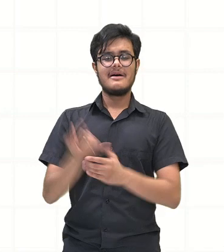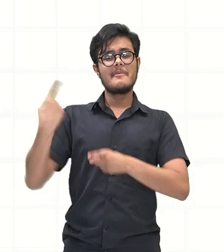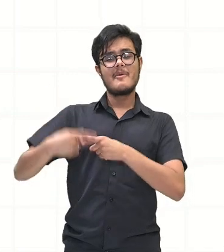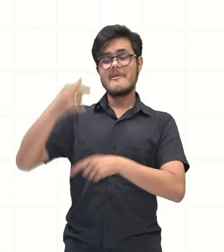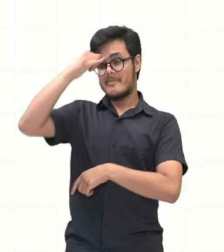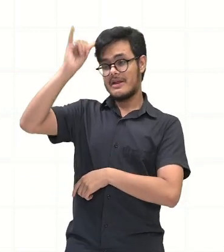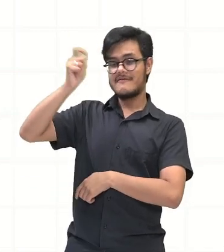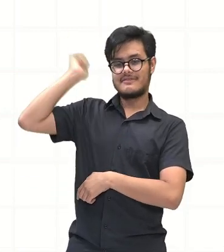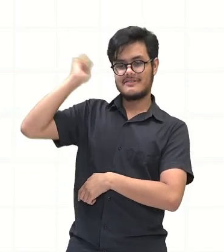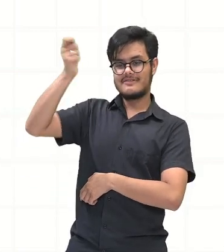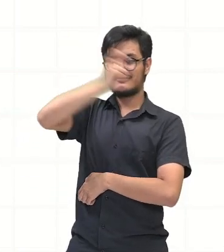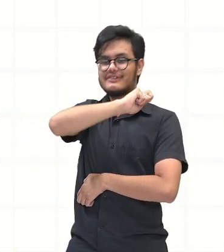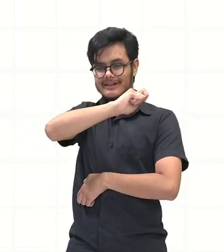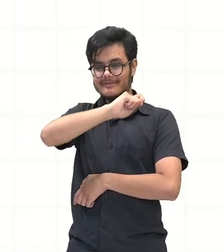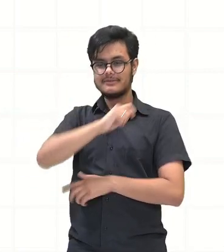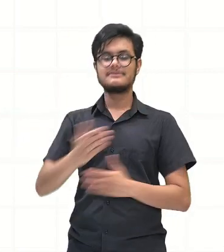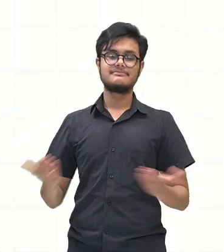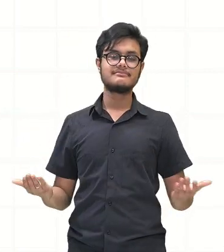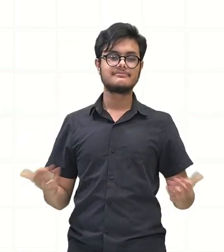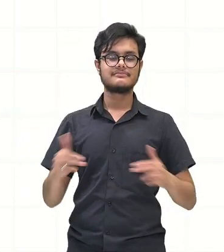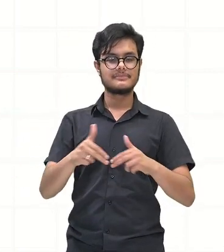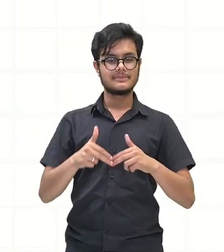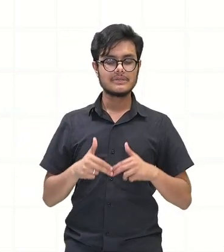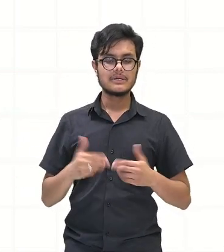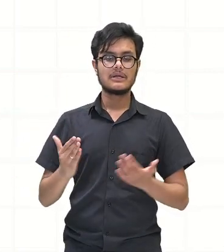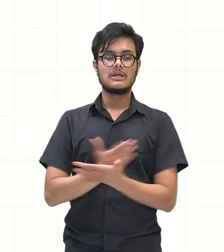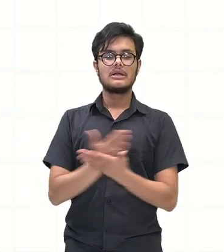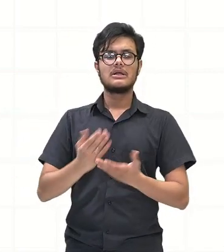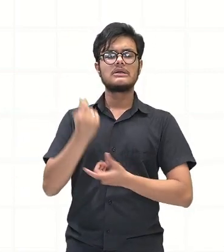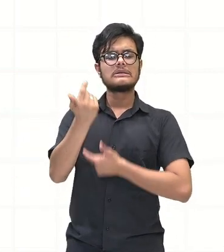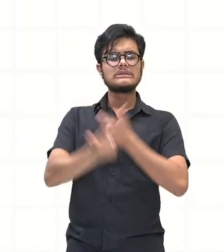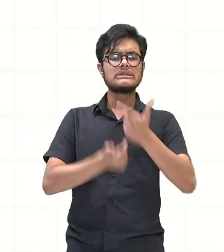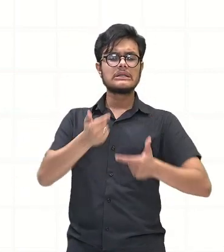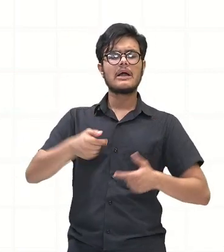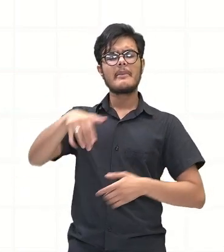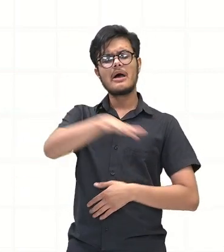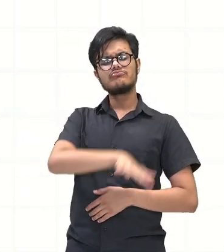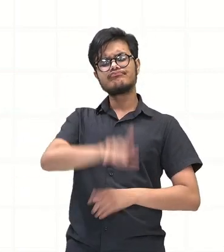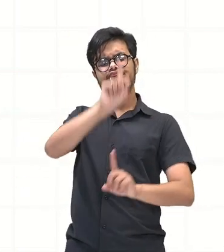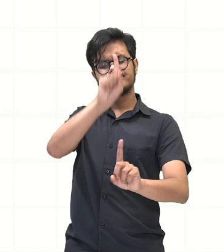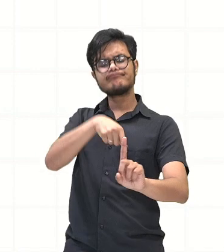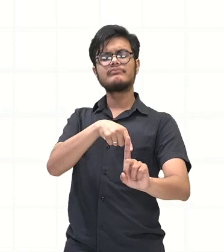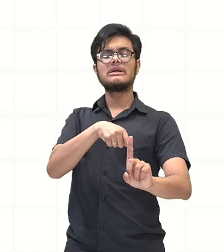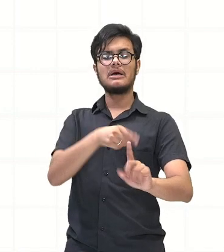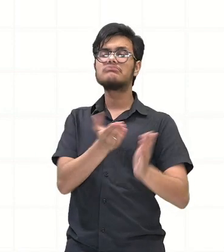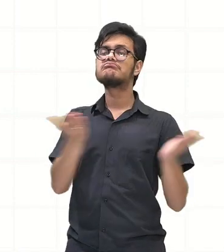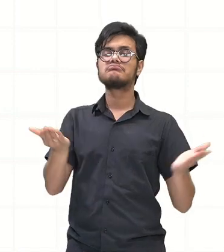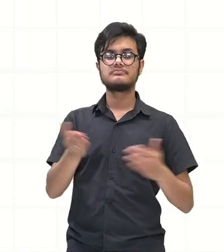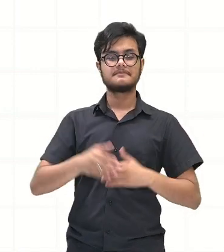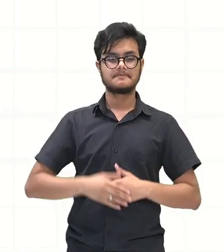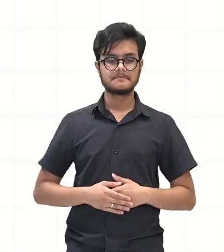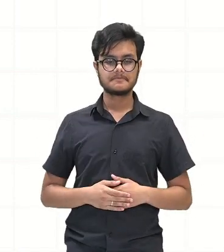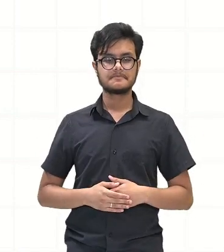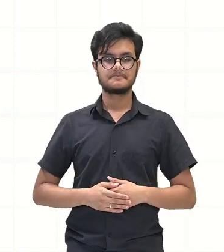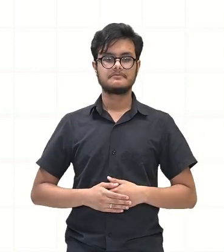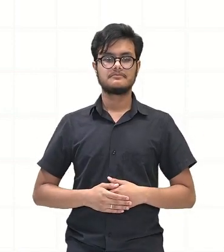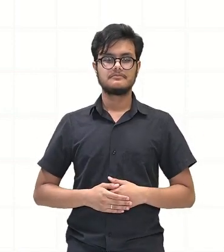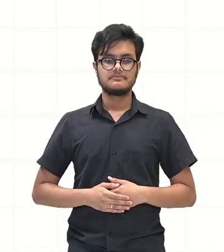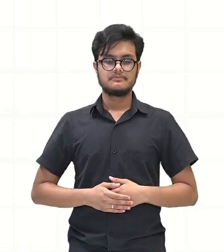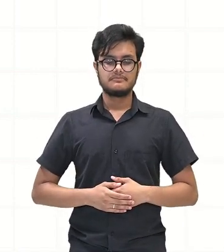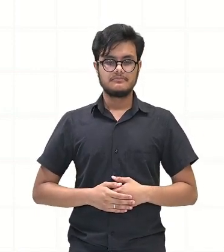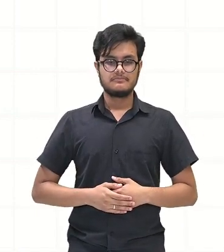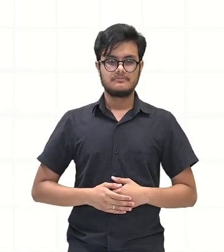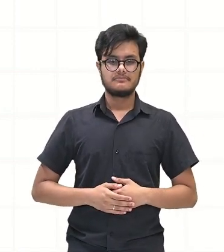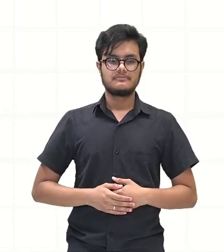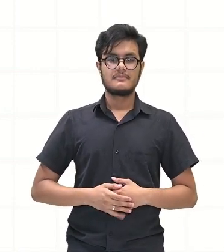islamismo. Então, quais eram os tipos de trabalhos aplicados aos escravizados? Vamos observar aí, né, o